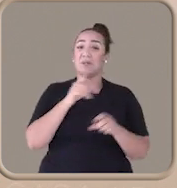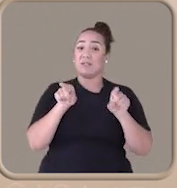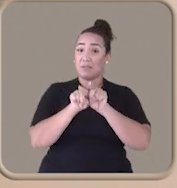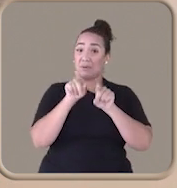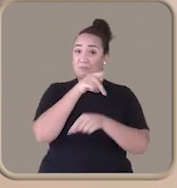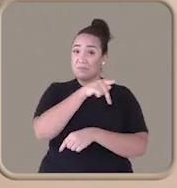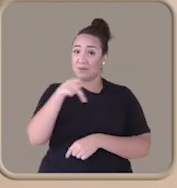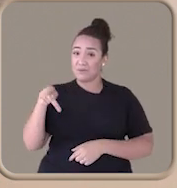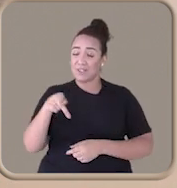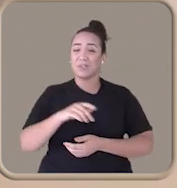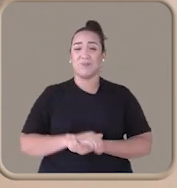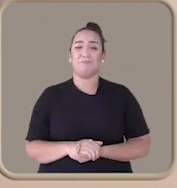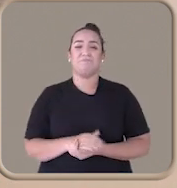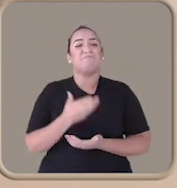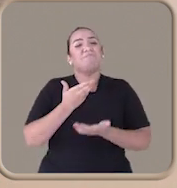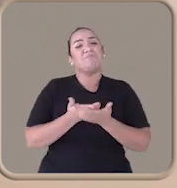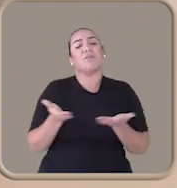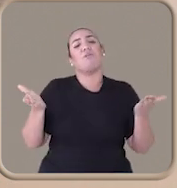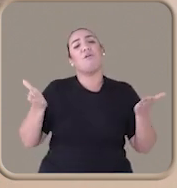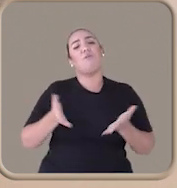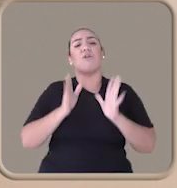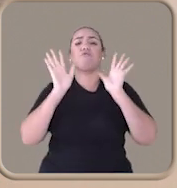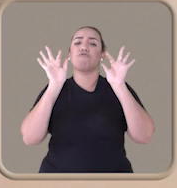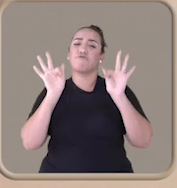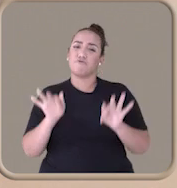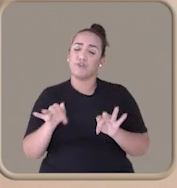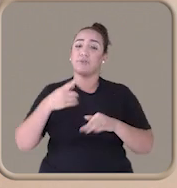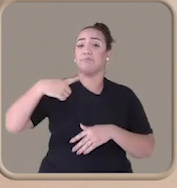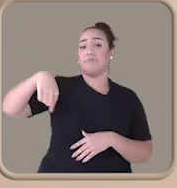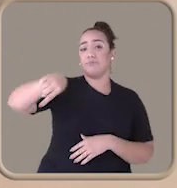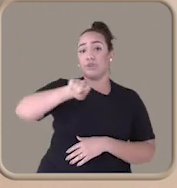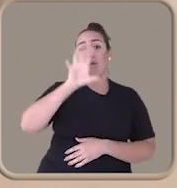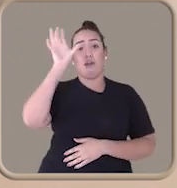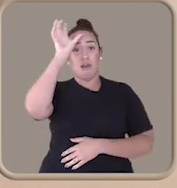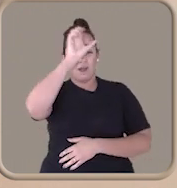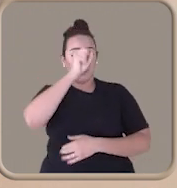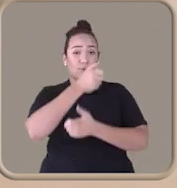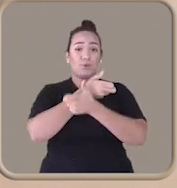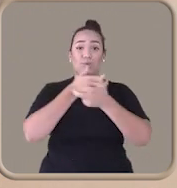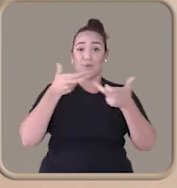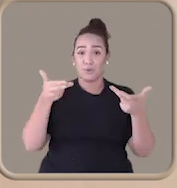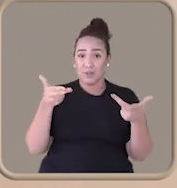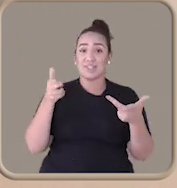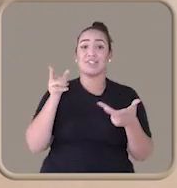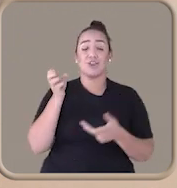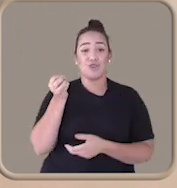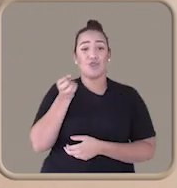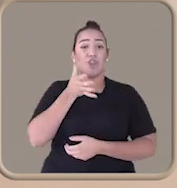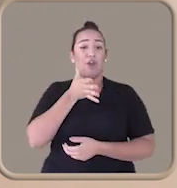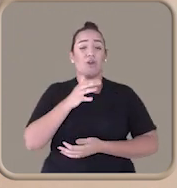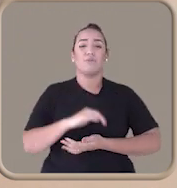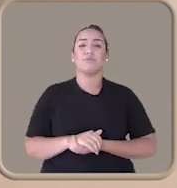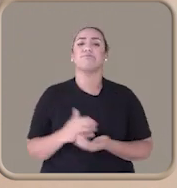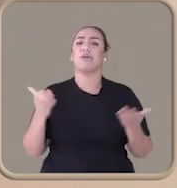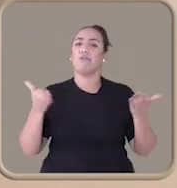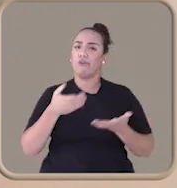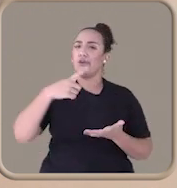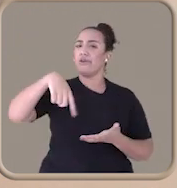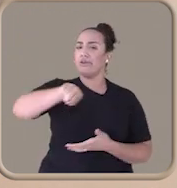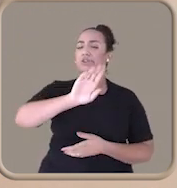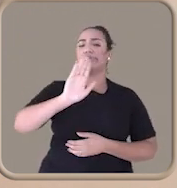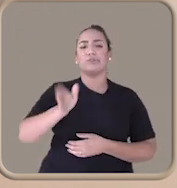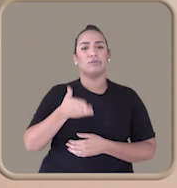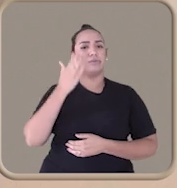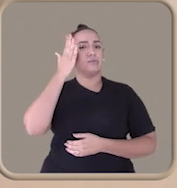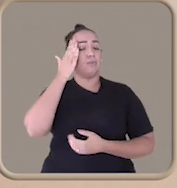professora. Nossa aula está chegando ao fim e aprendemos muitas coisas novas. Agora sabemos que os poemas